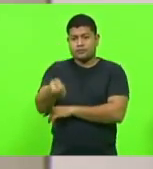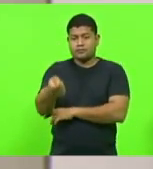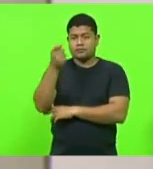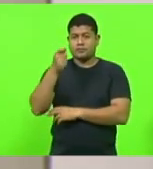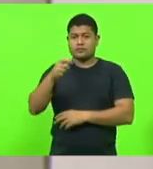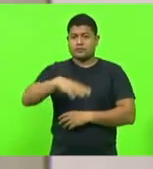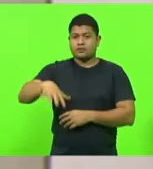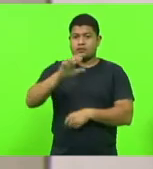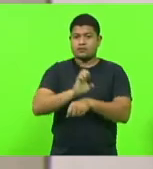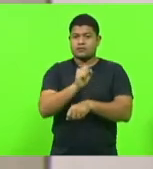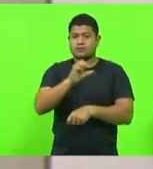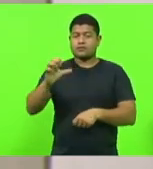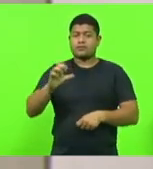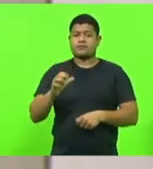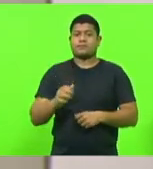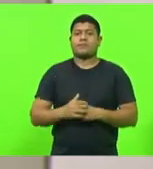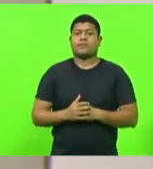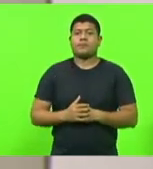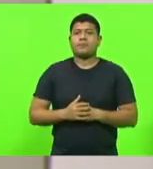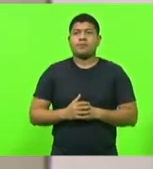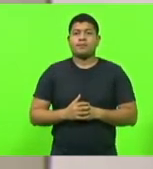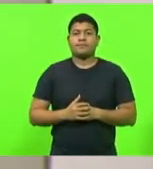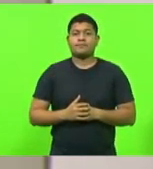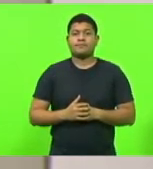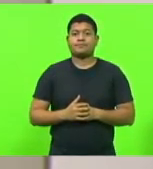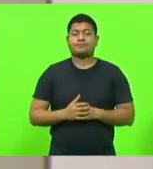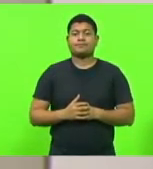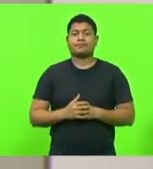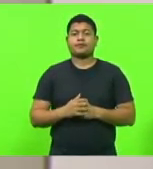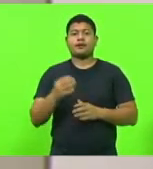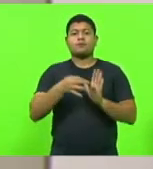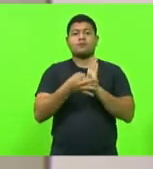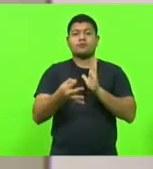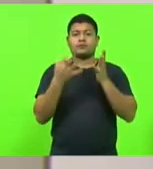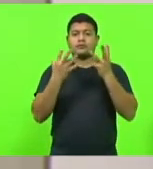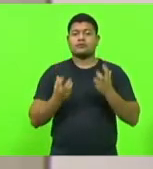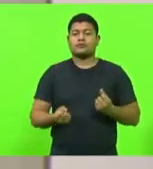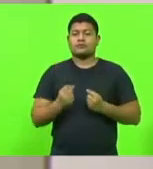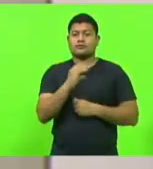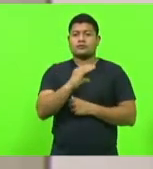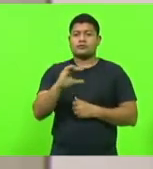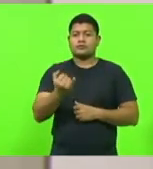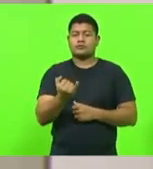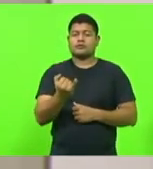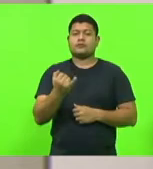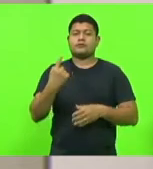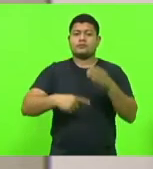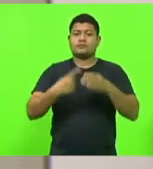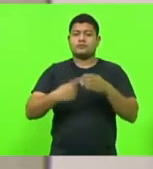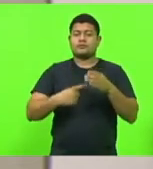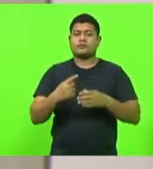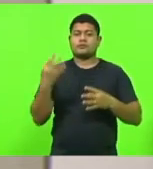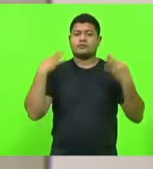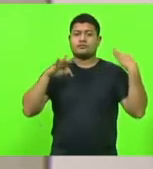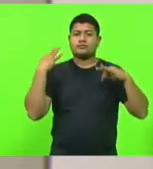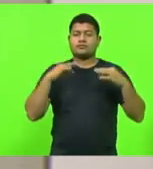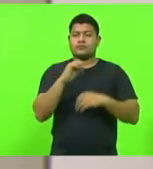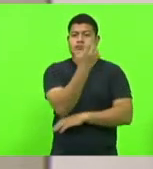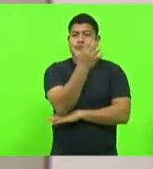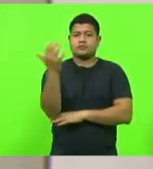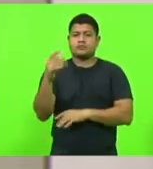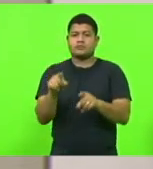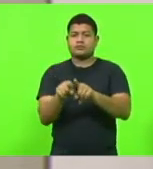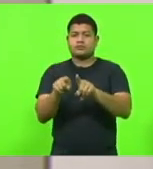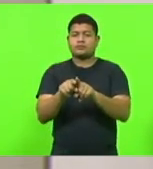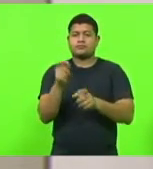outras providências. Pareceres favoráveis das comissões de Constituição e Justiça, Comissão de Turismo e Meio Ambiente e Comissão de Pesca